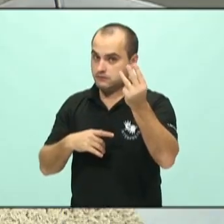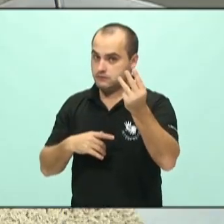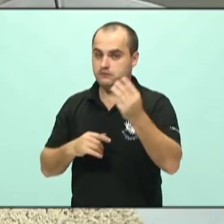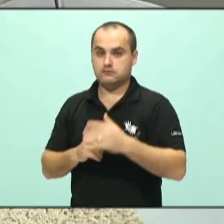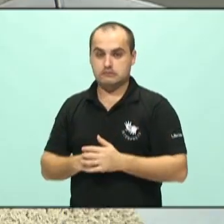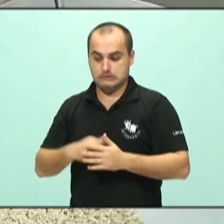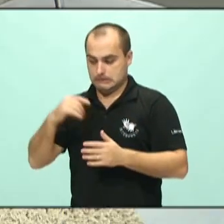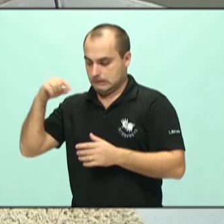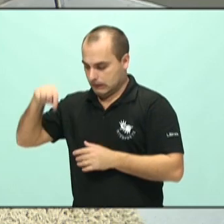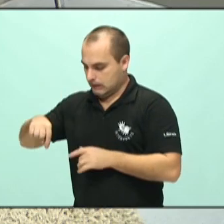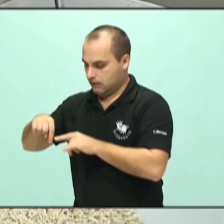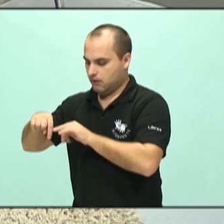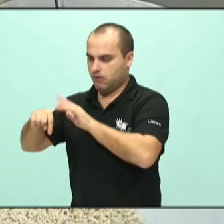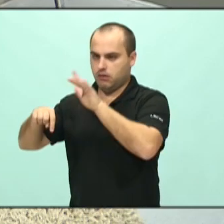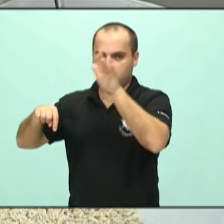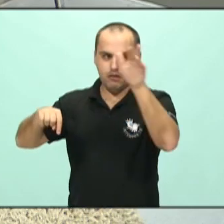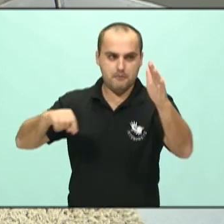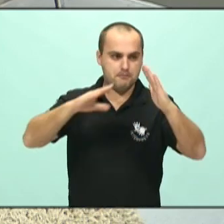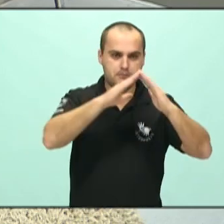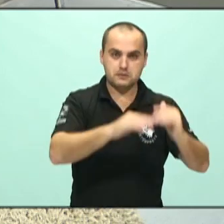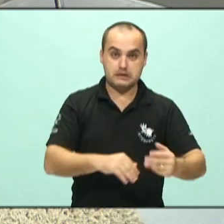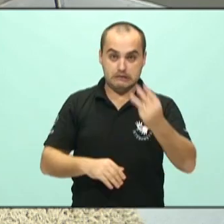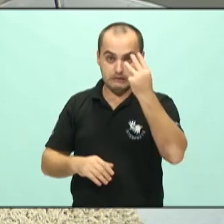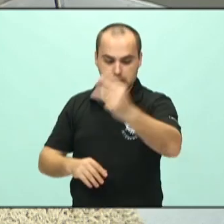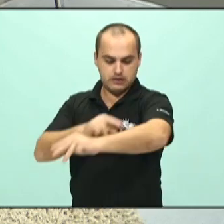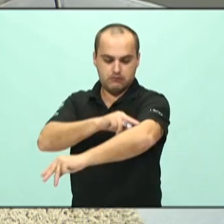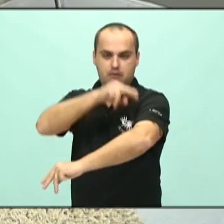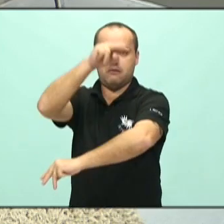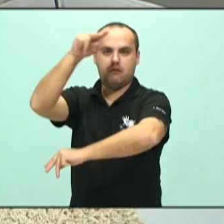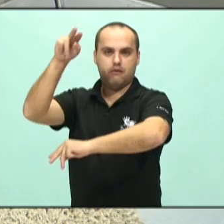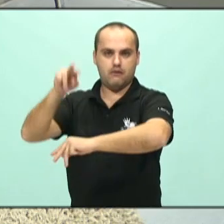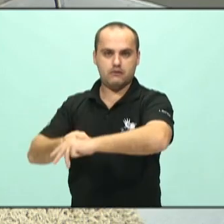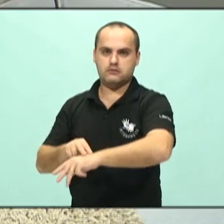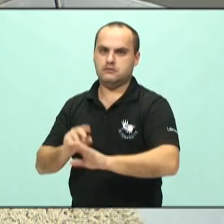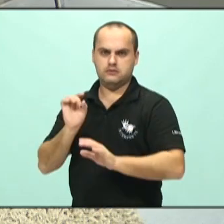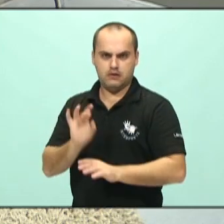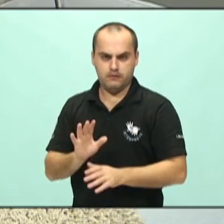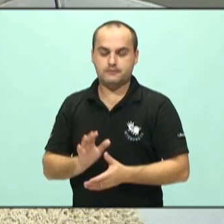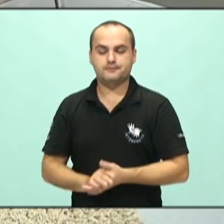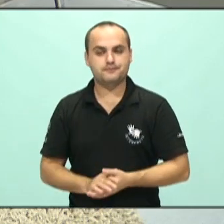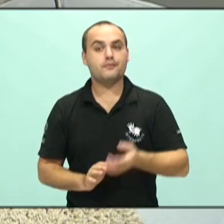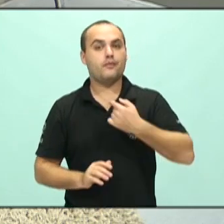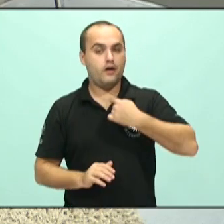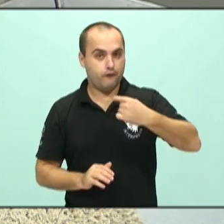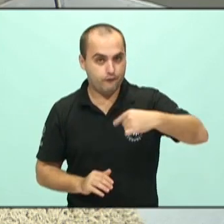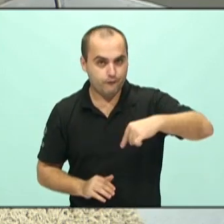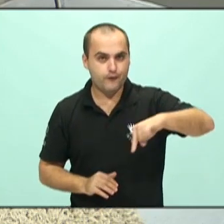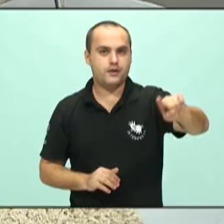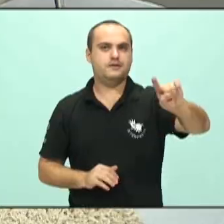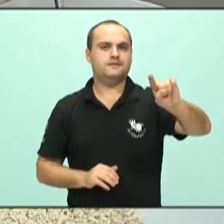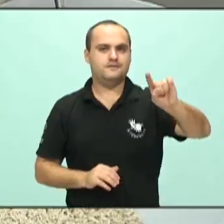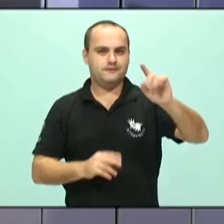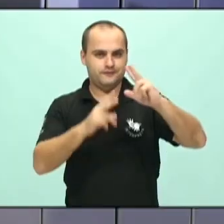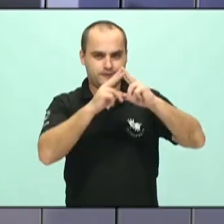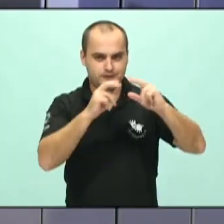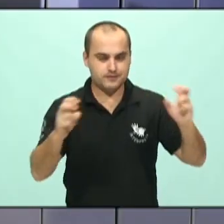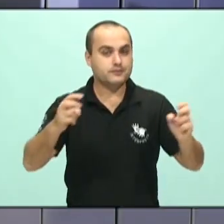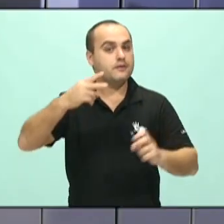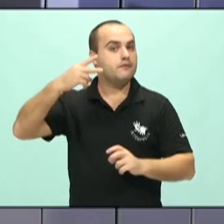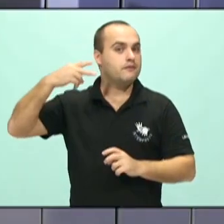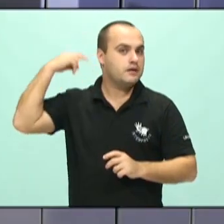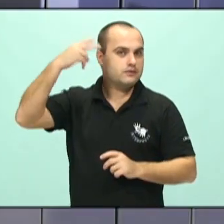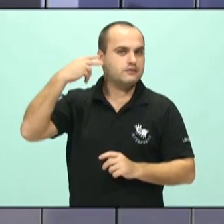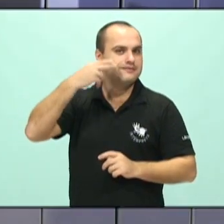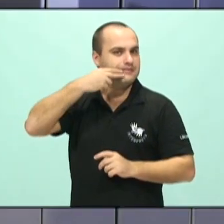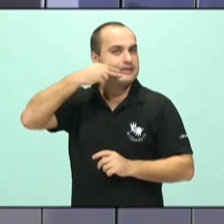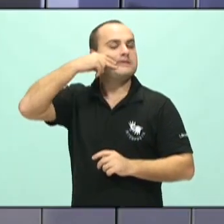Brusque, 3 passarelas já é uma vergonha. Só tinha 3. Aí eu fui a Florianópolis, na época, inclusive, o vereador Nicolas foi junto, e nós